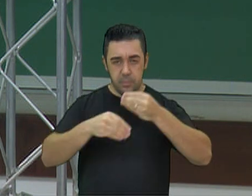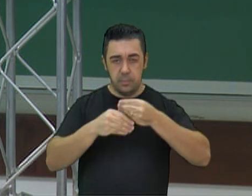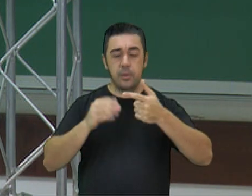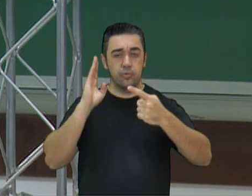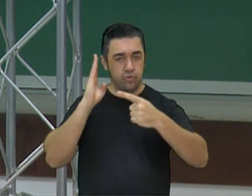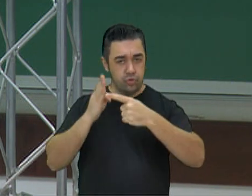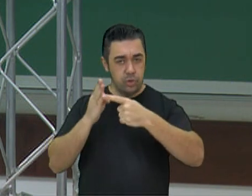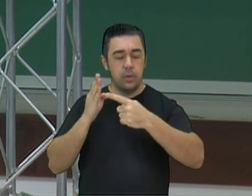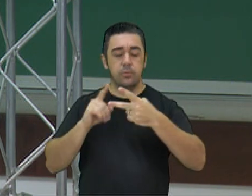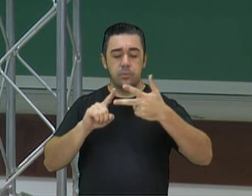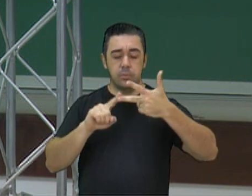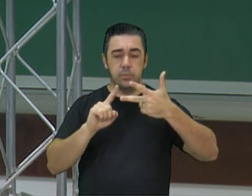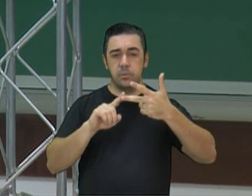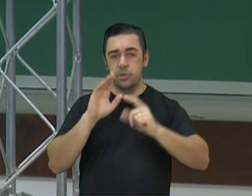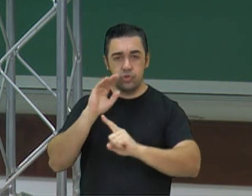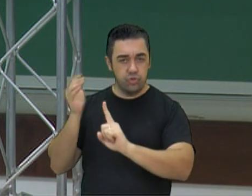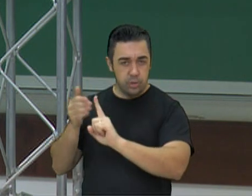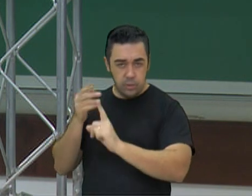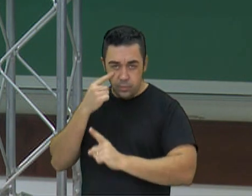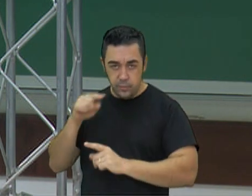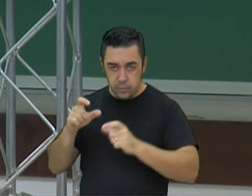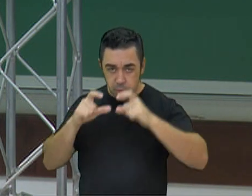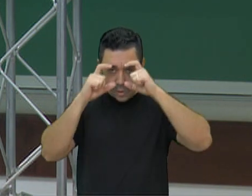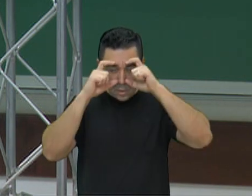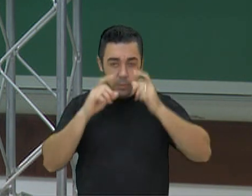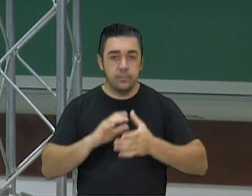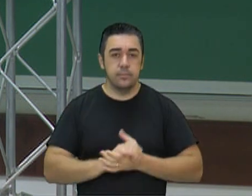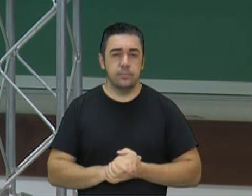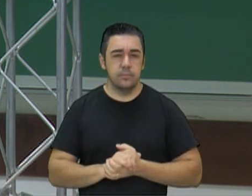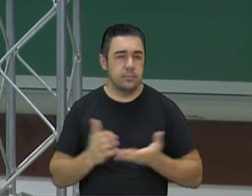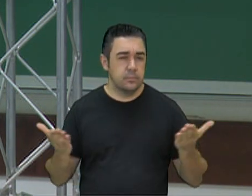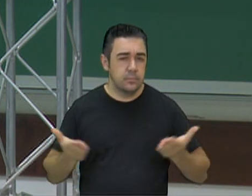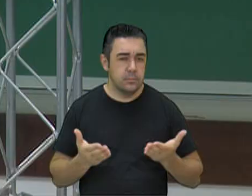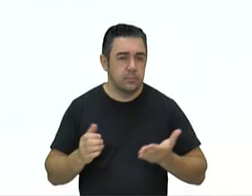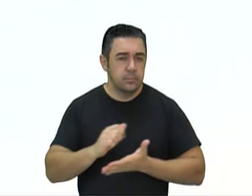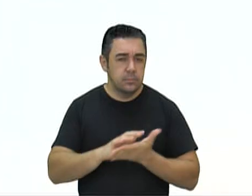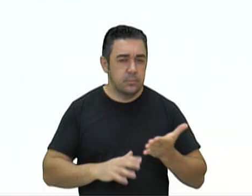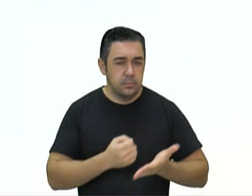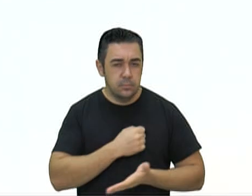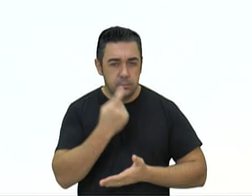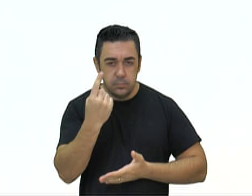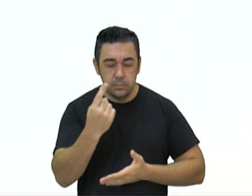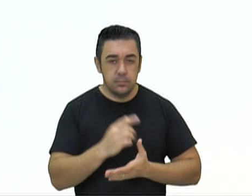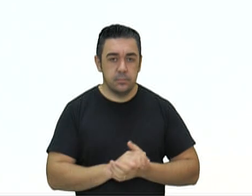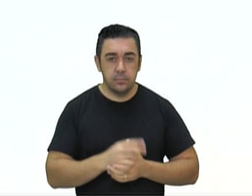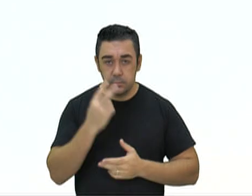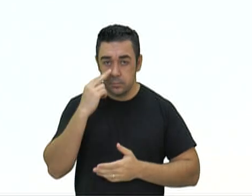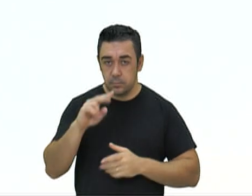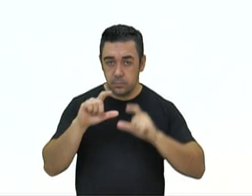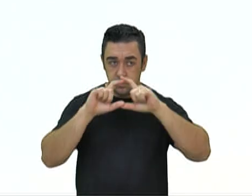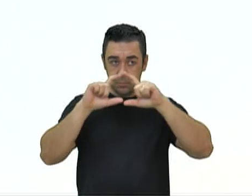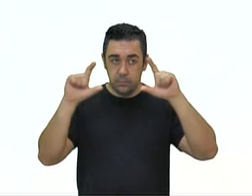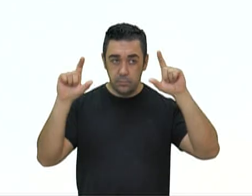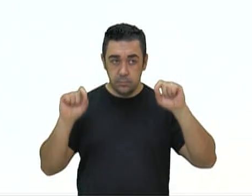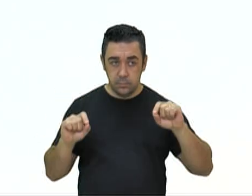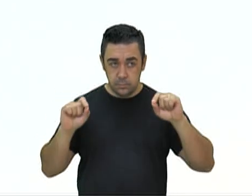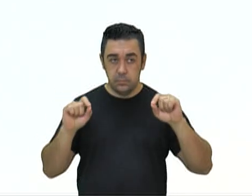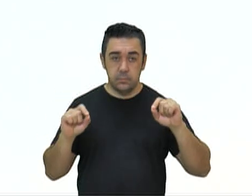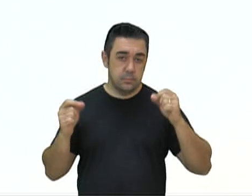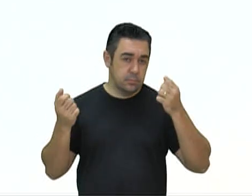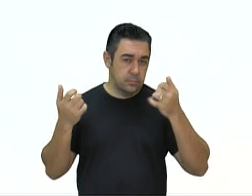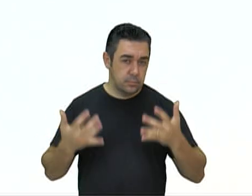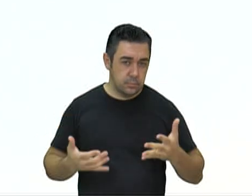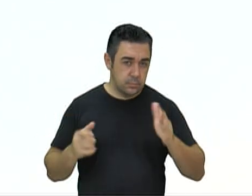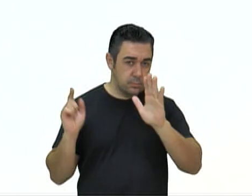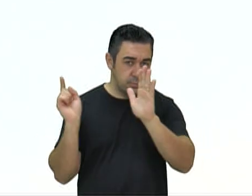indireto, eu vejo de óculos, ok? Agora, vamos para o exercício 1. Observe a frase, né, o exercício do nosso